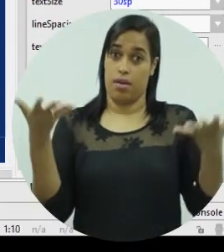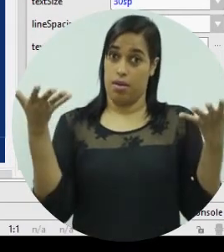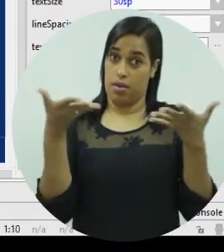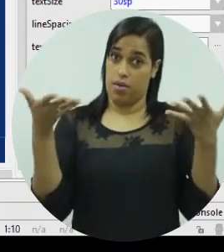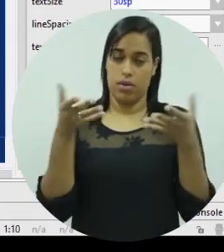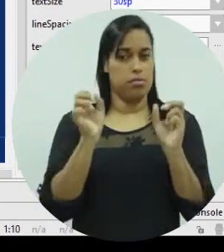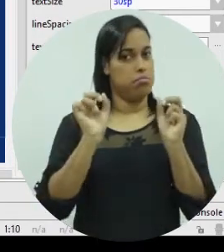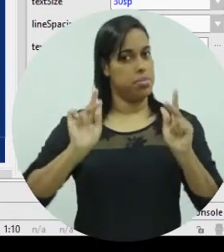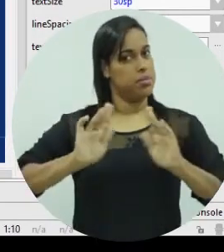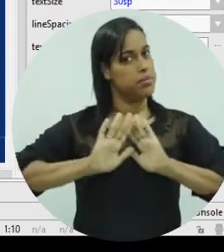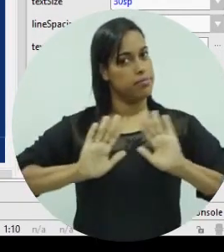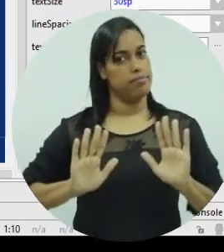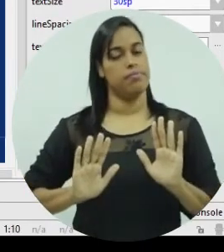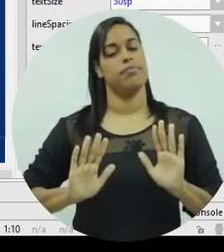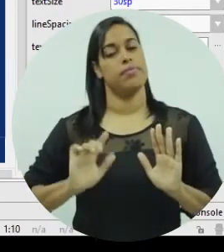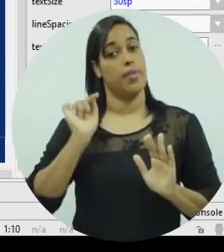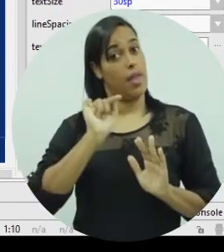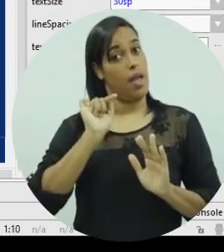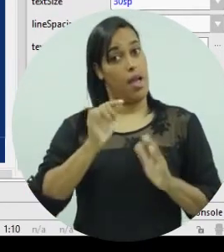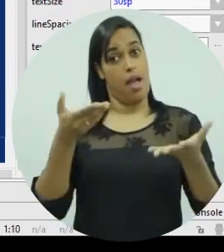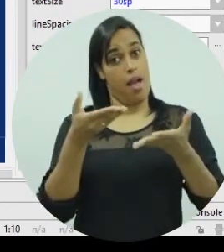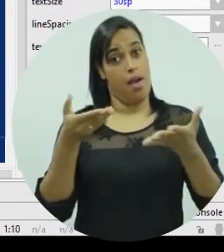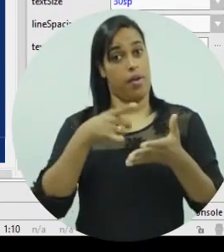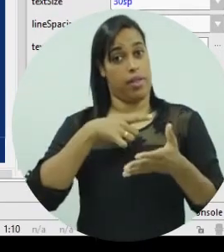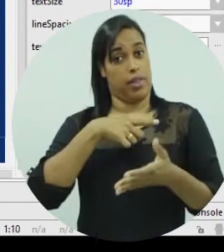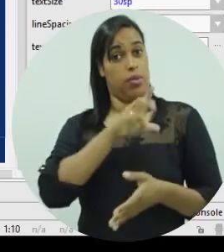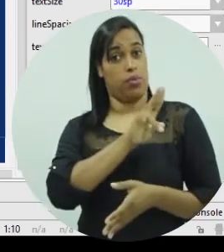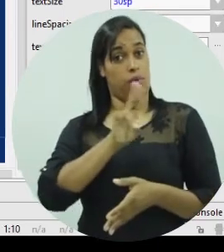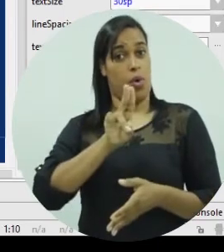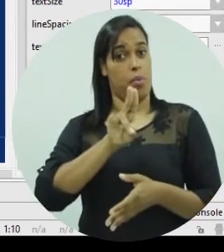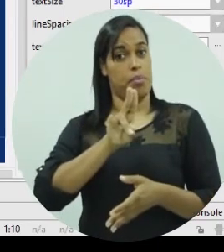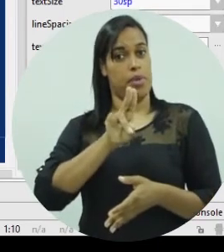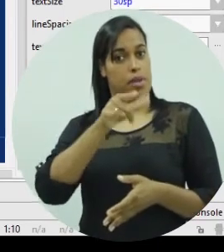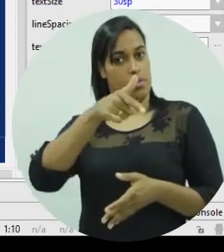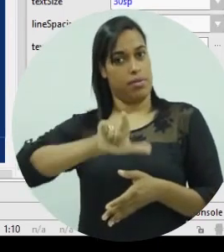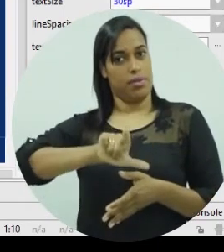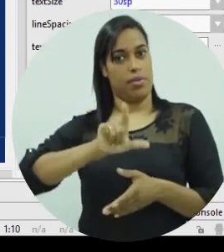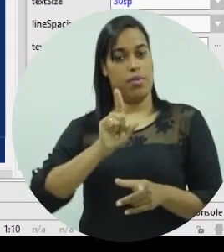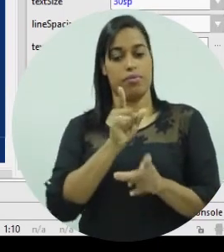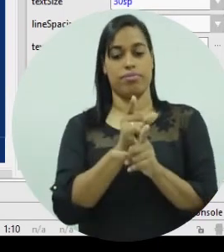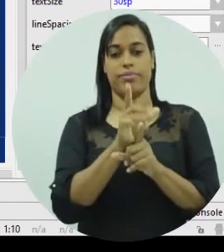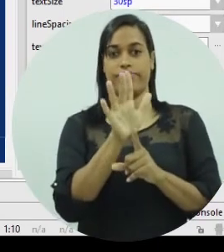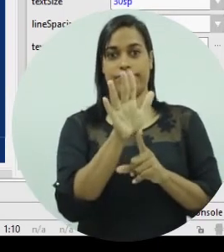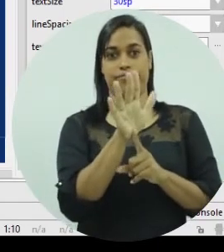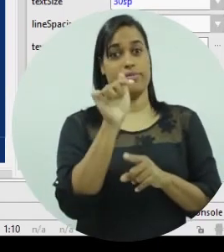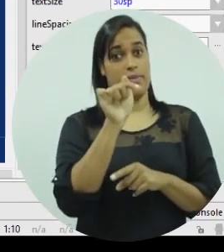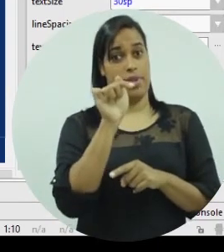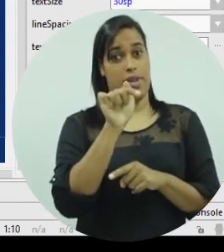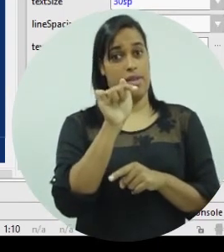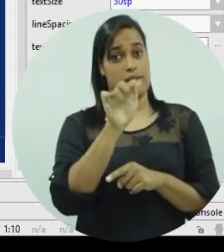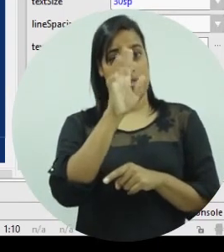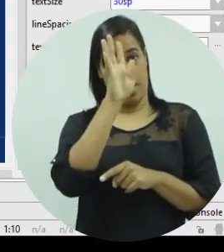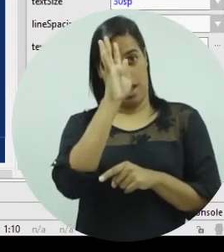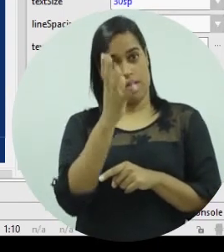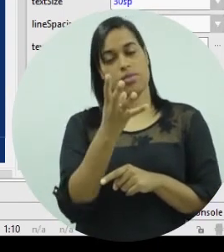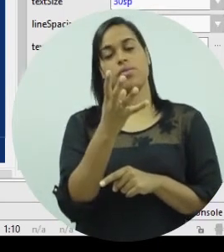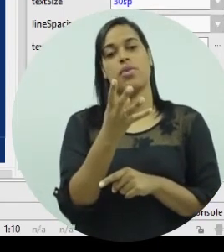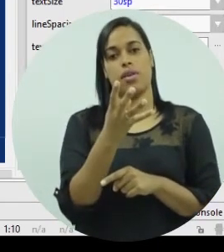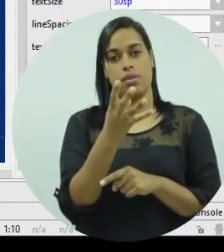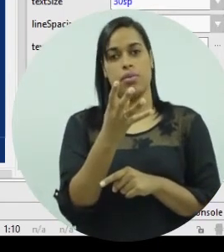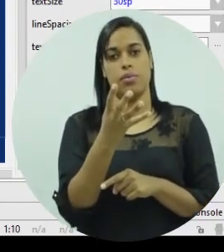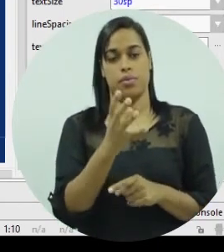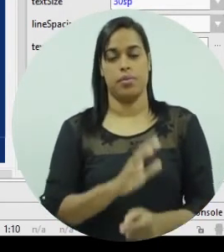Resultado. Pronto. Este elemento agora ele tem um nome, um identificador, que é este